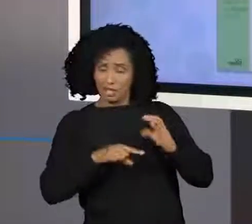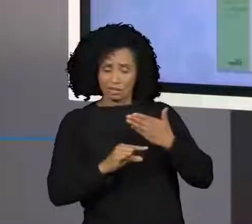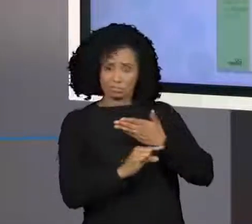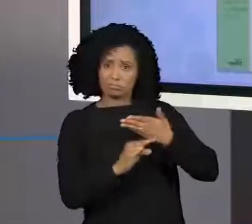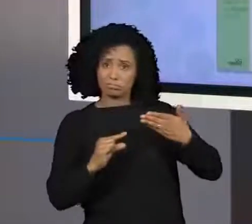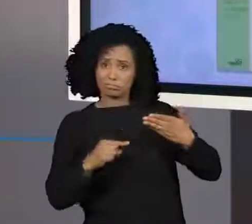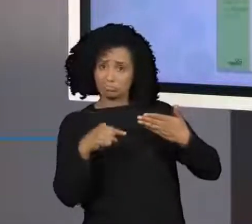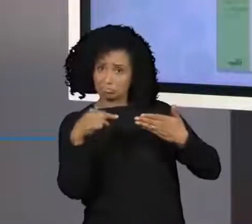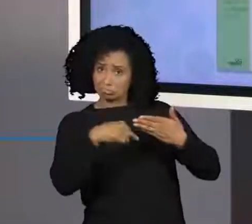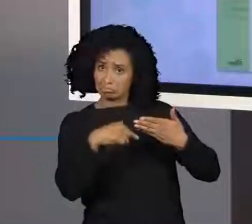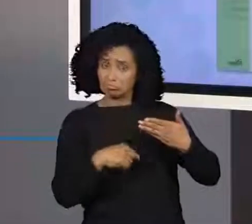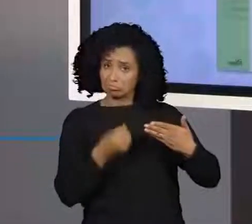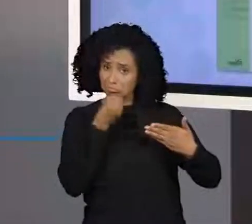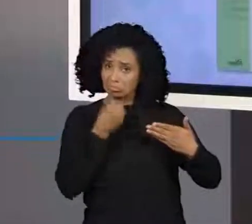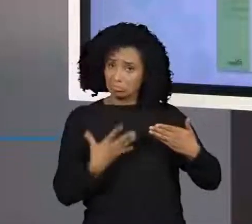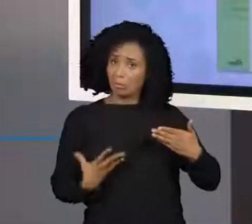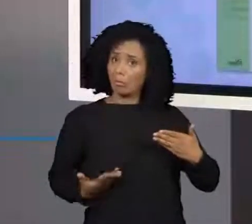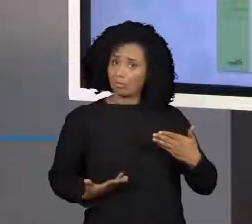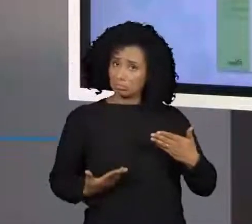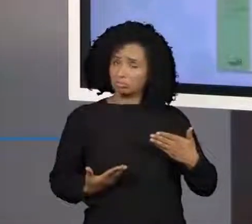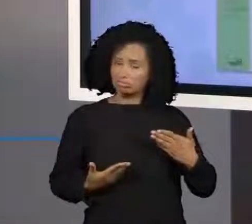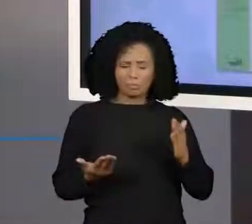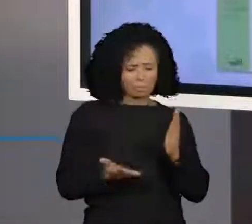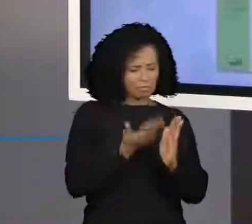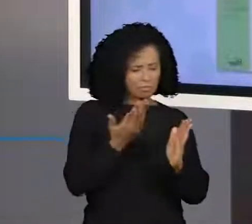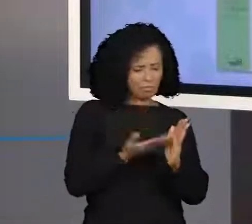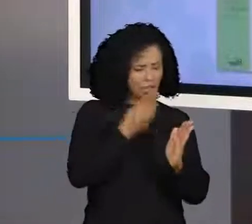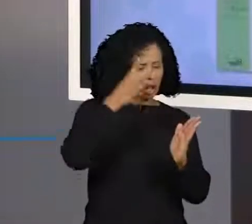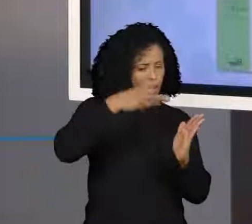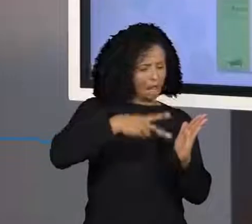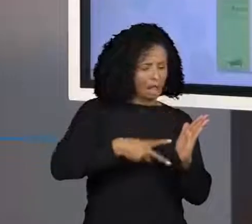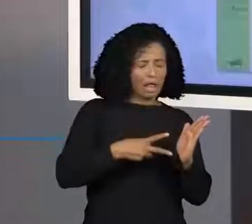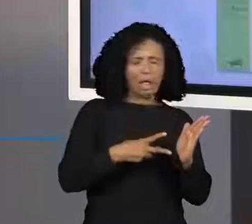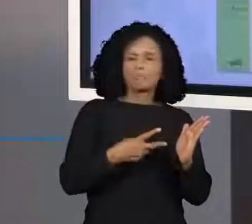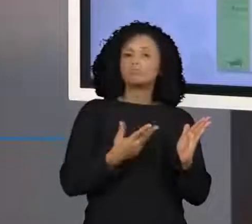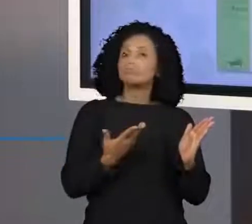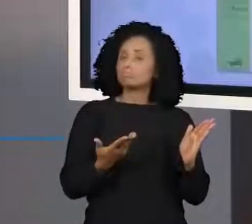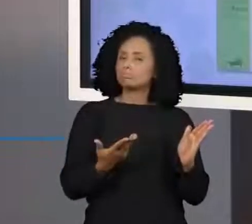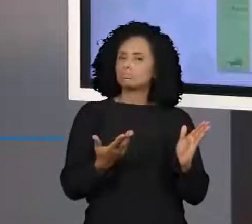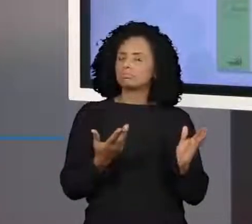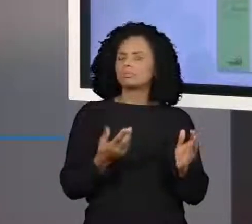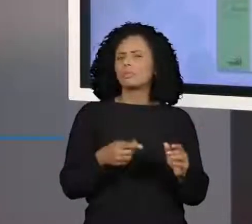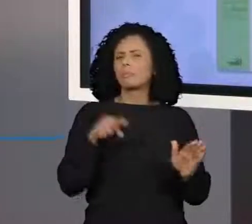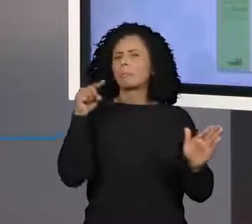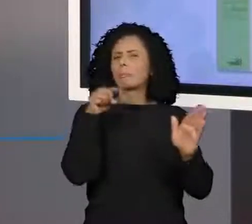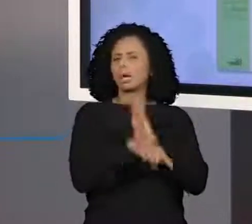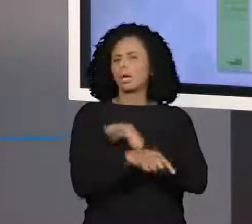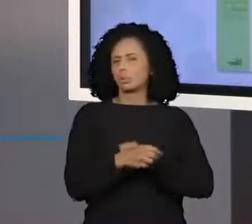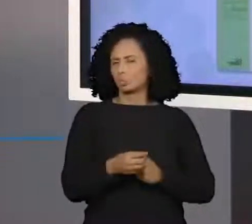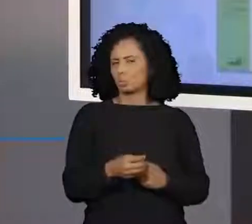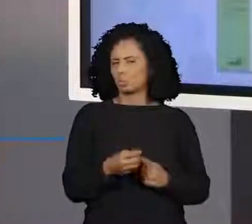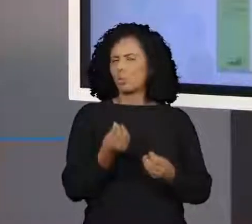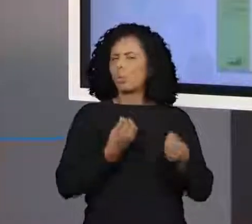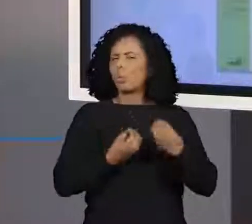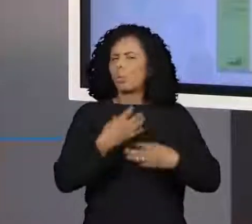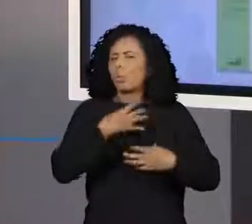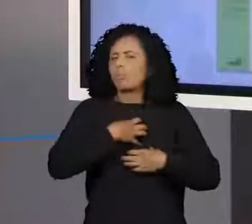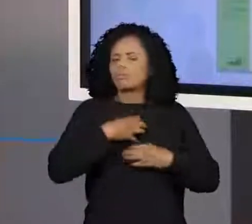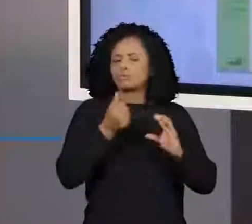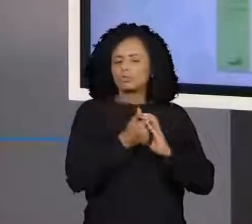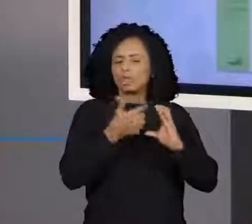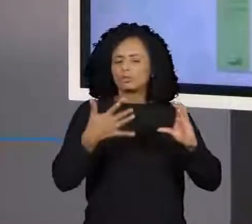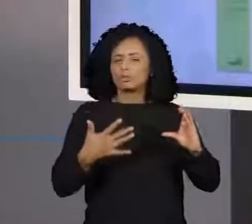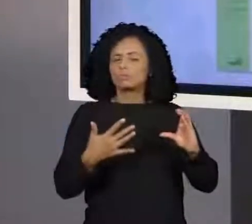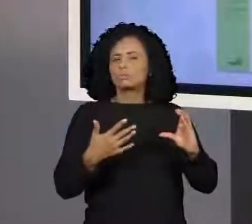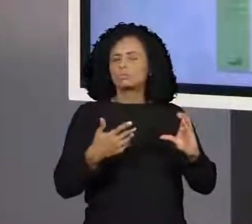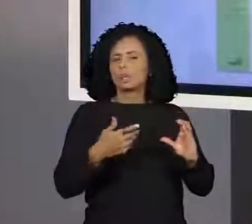juntos e entendermos aí quais são as características de um texto científico. Então, vamos para o texto? Vem